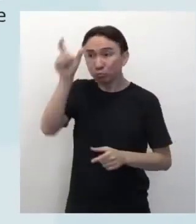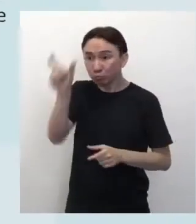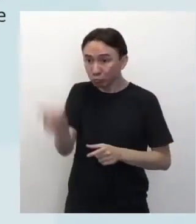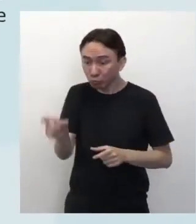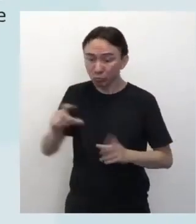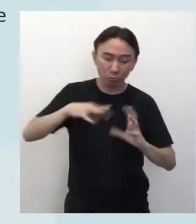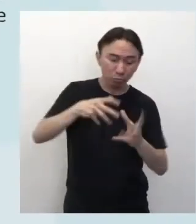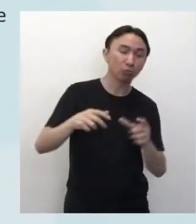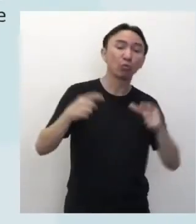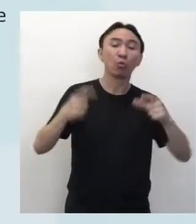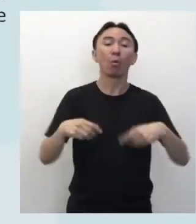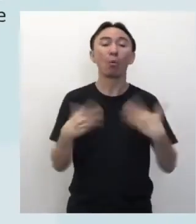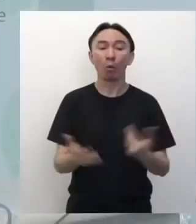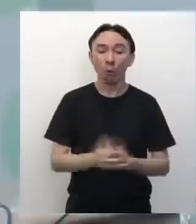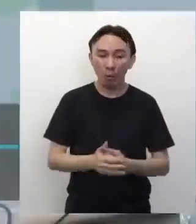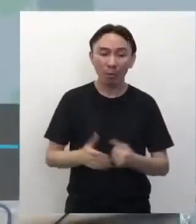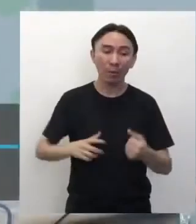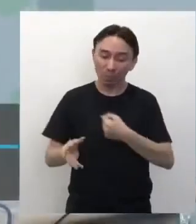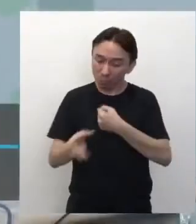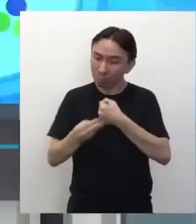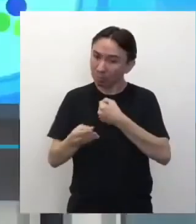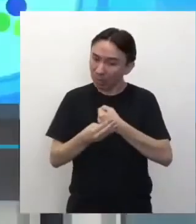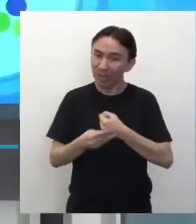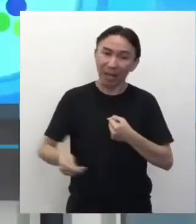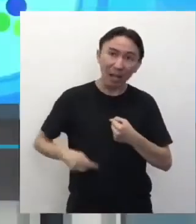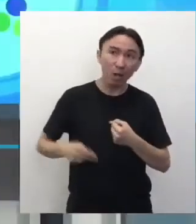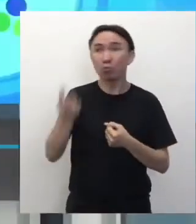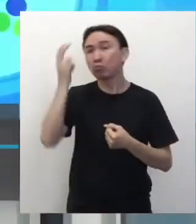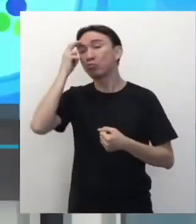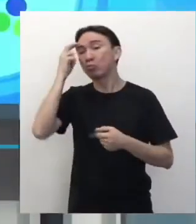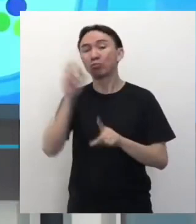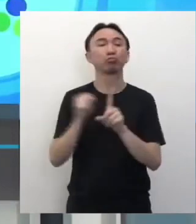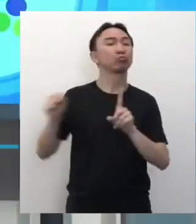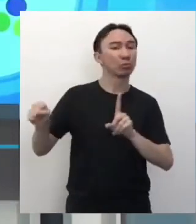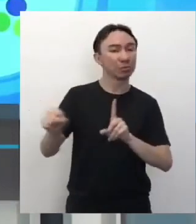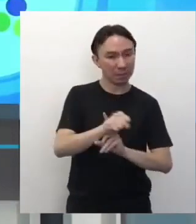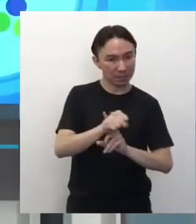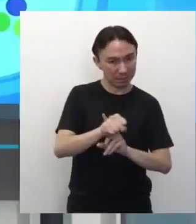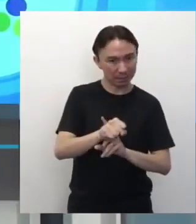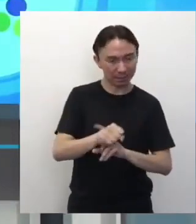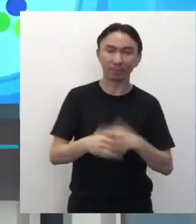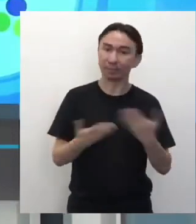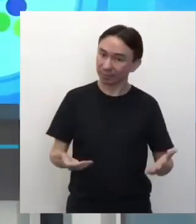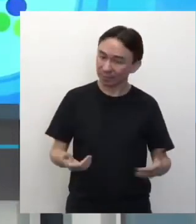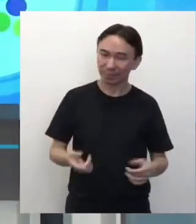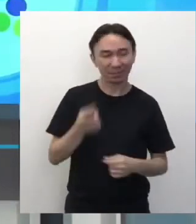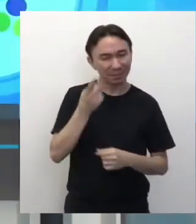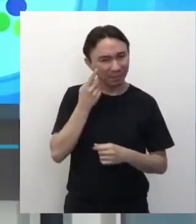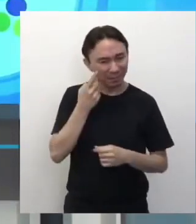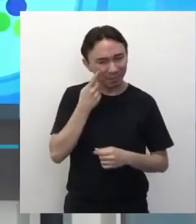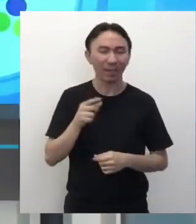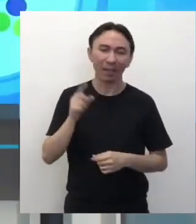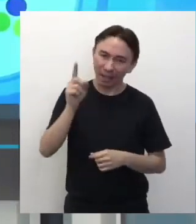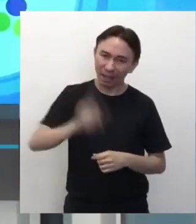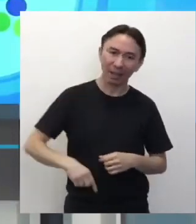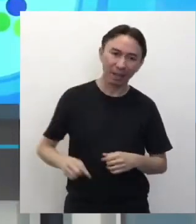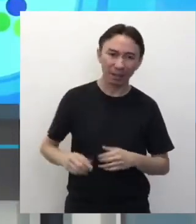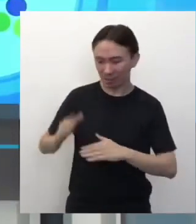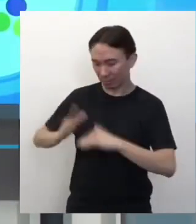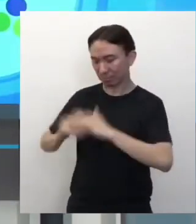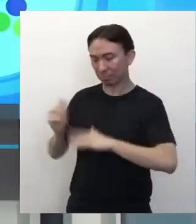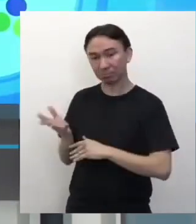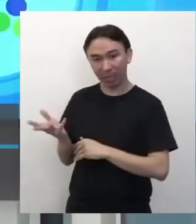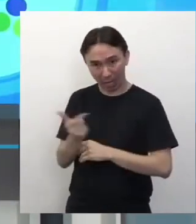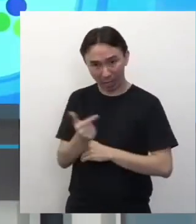conhecimento, a identidade sociocultural. Exatamente. Então, vocês viram aí que é uma retomada de uma habilidade do 6º